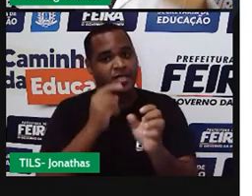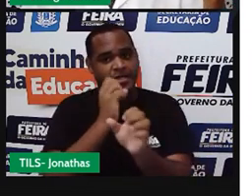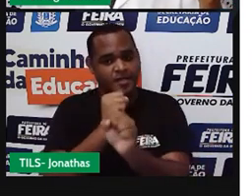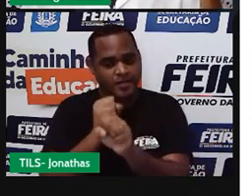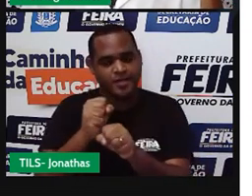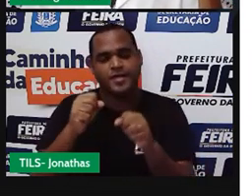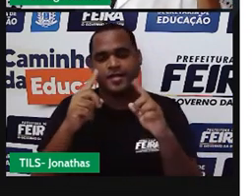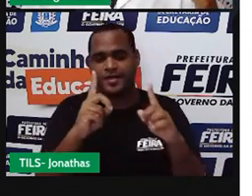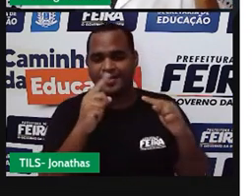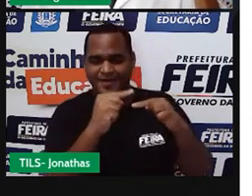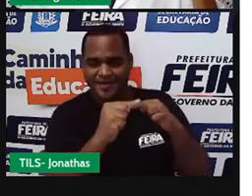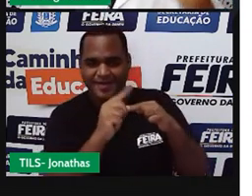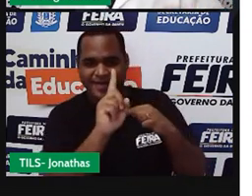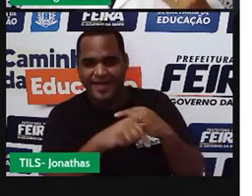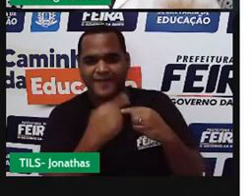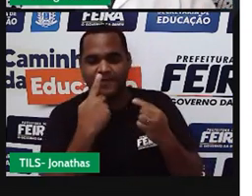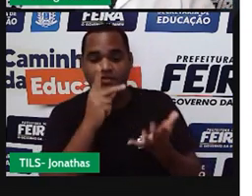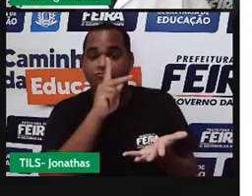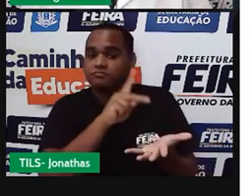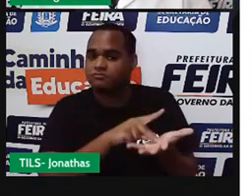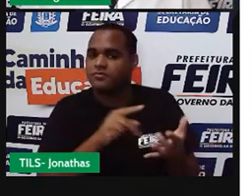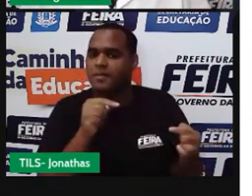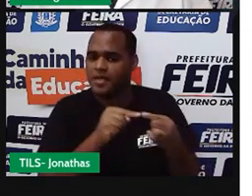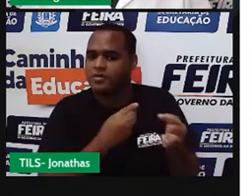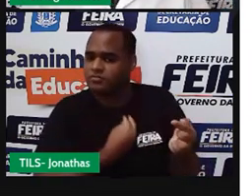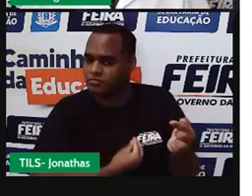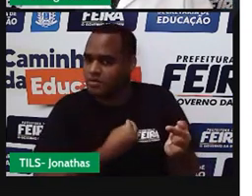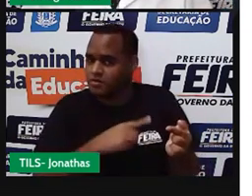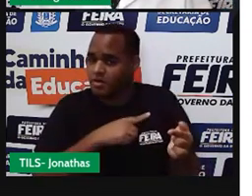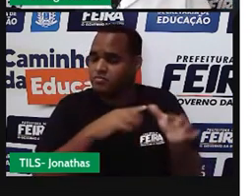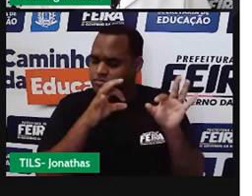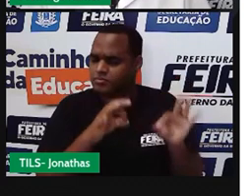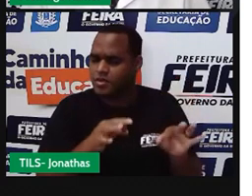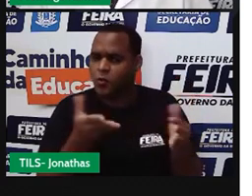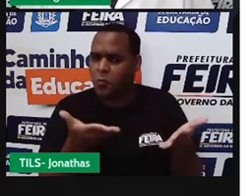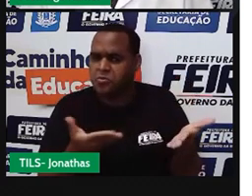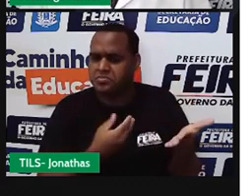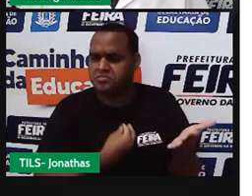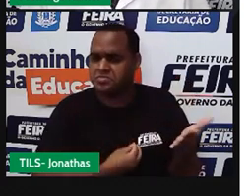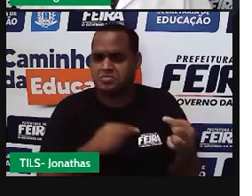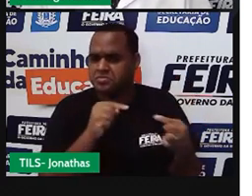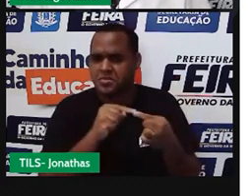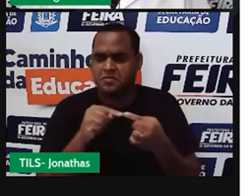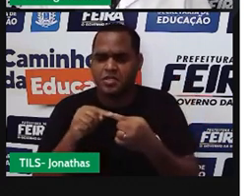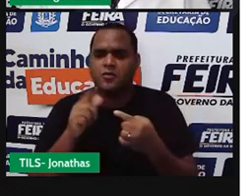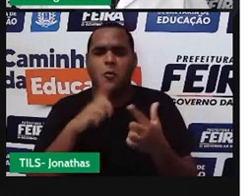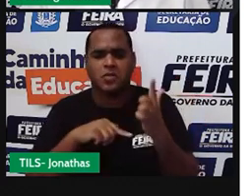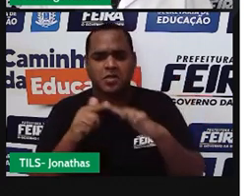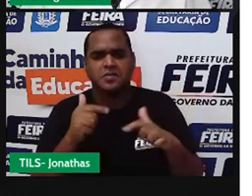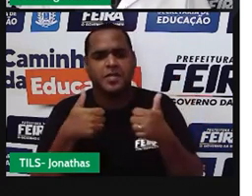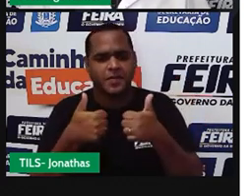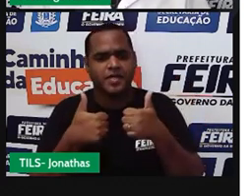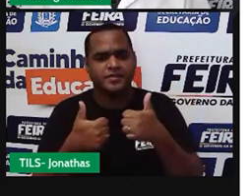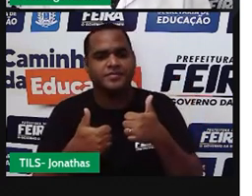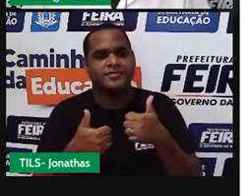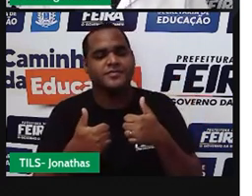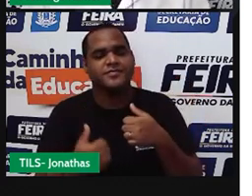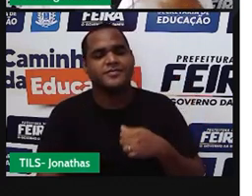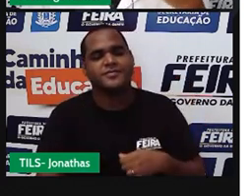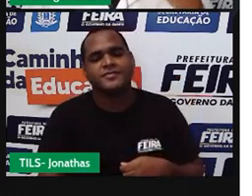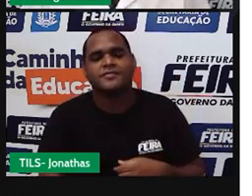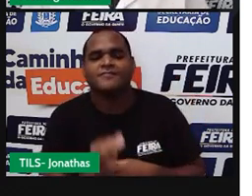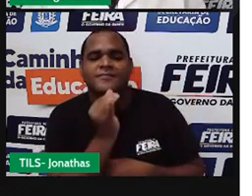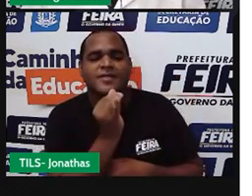a gente né dá para aplicar o cálculo da área em situações do mundo real